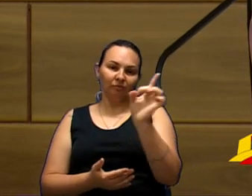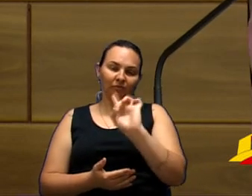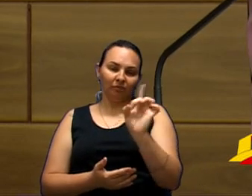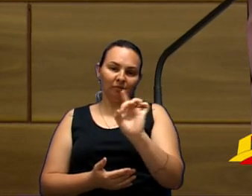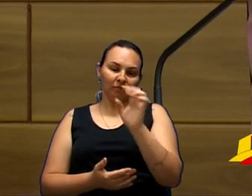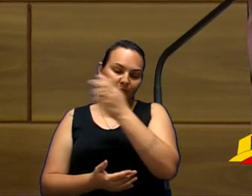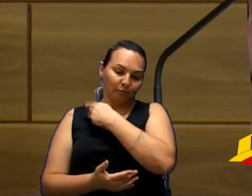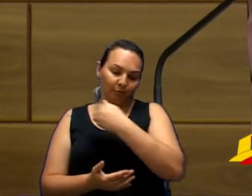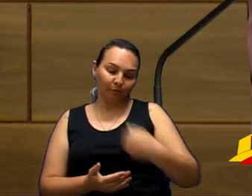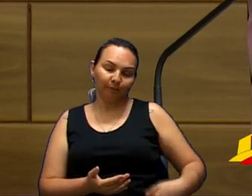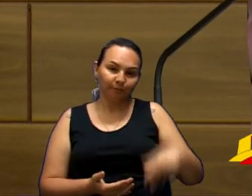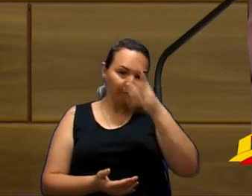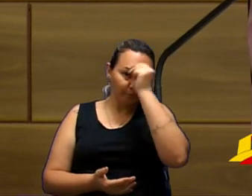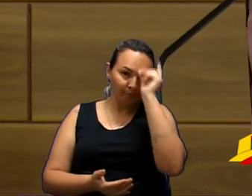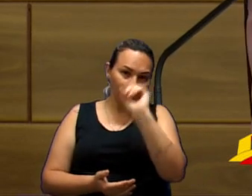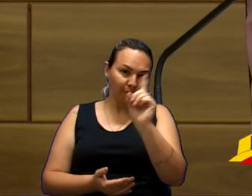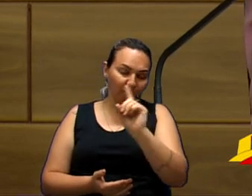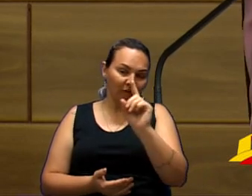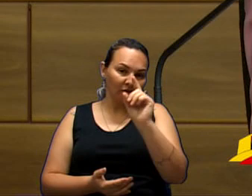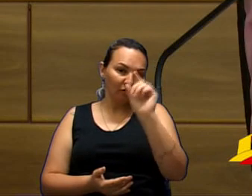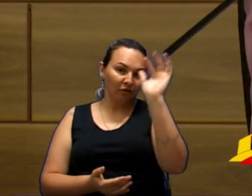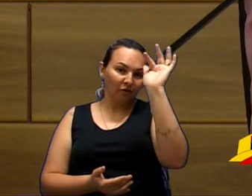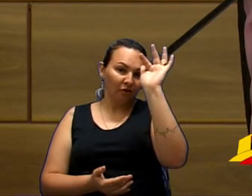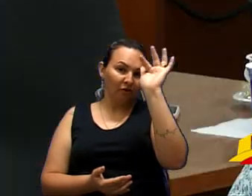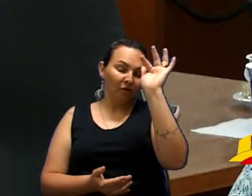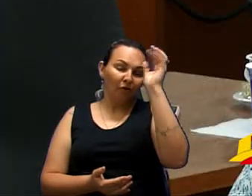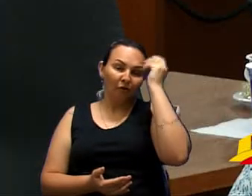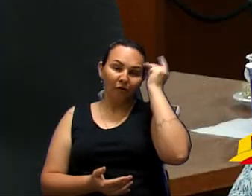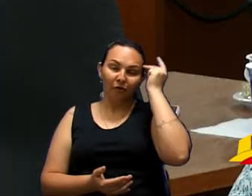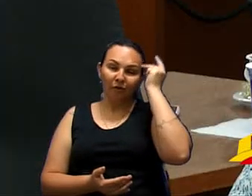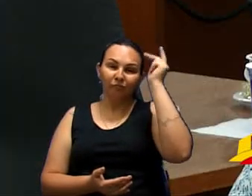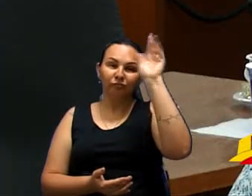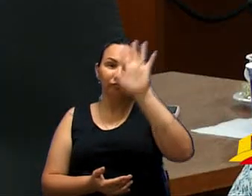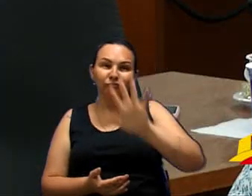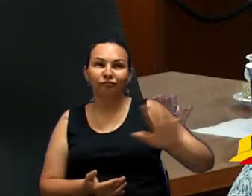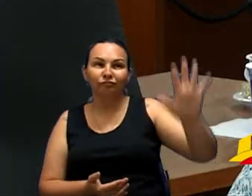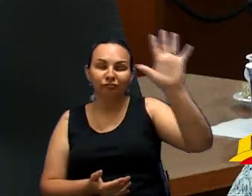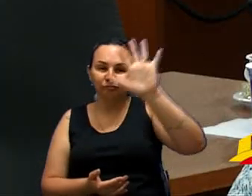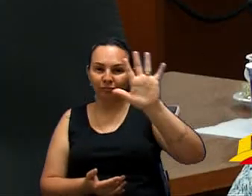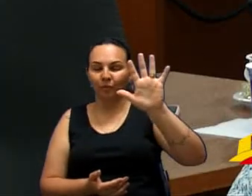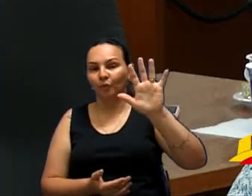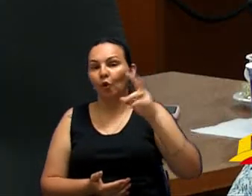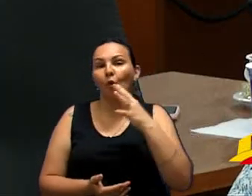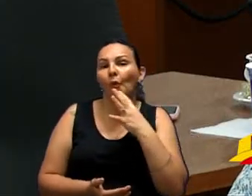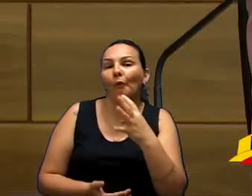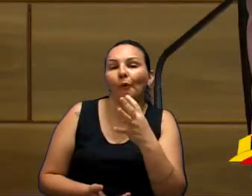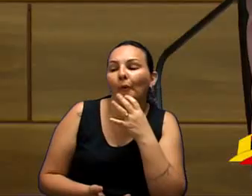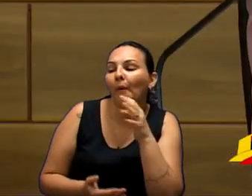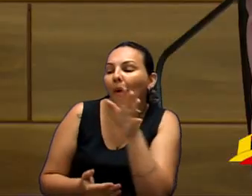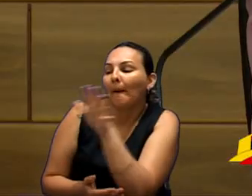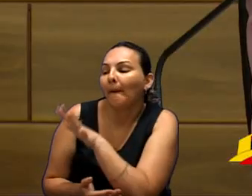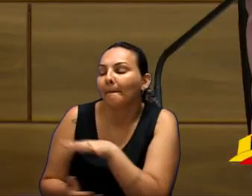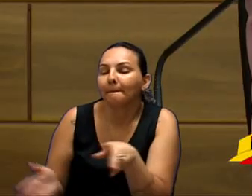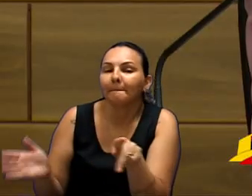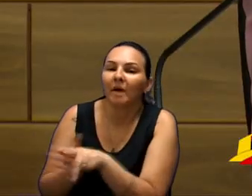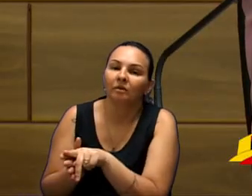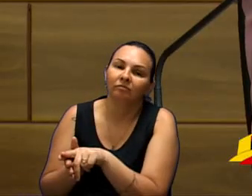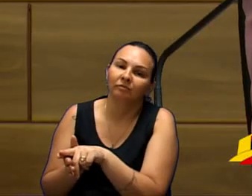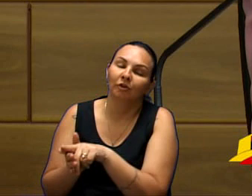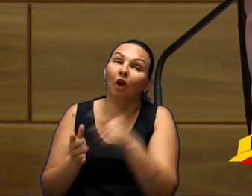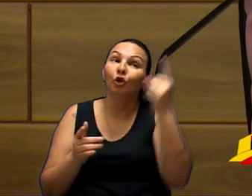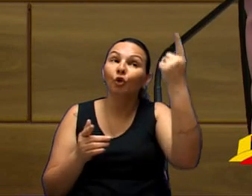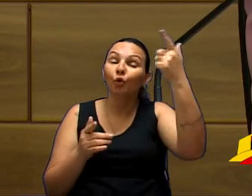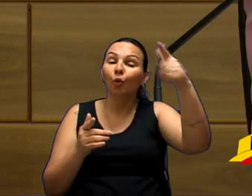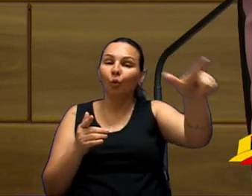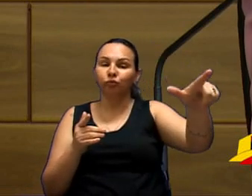cetesb porque muitas vezes a cetesb o técnico fazer vistoria ele não conhece a realidade local do município e vem de outras regiões